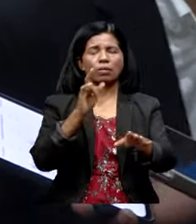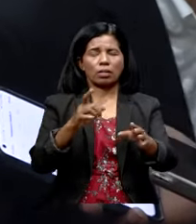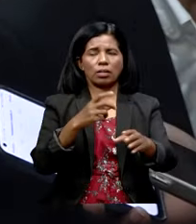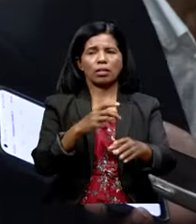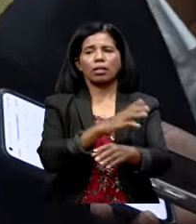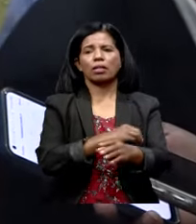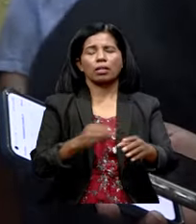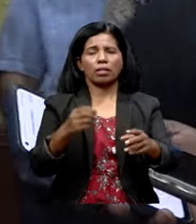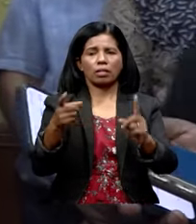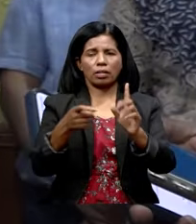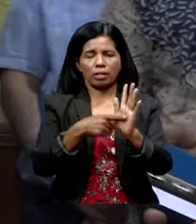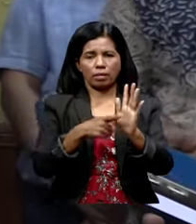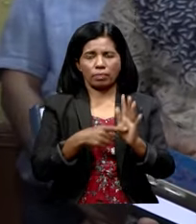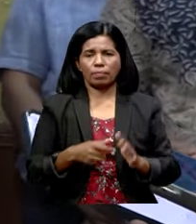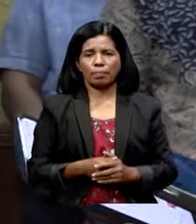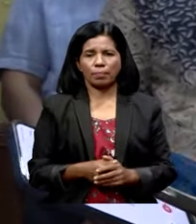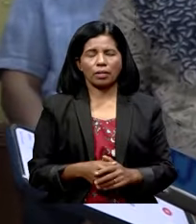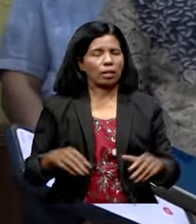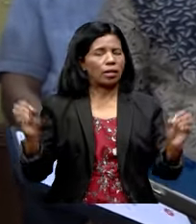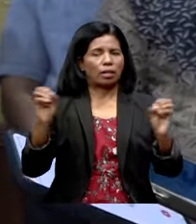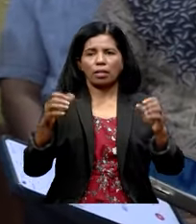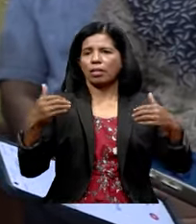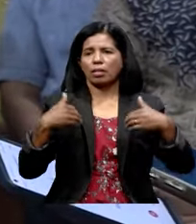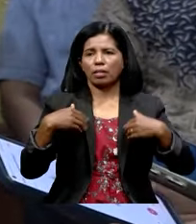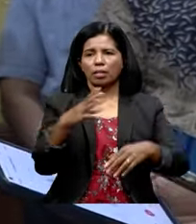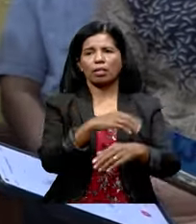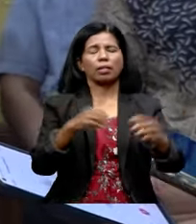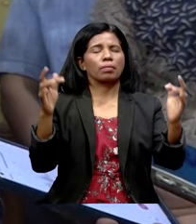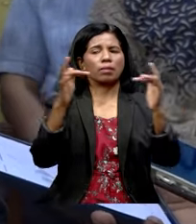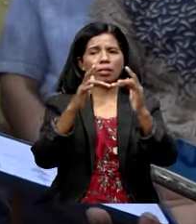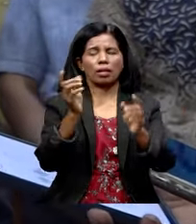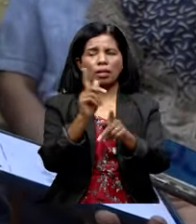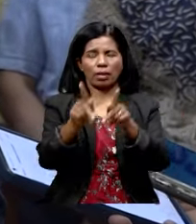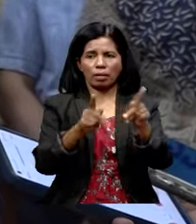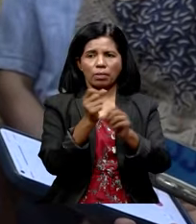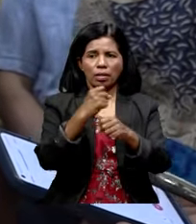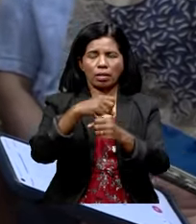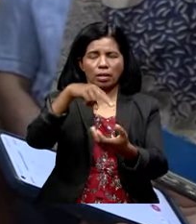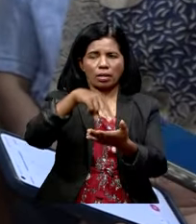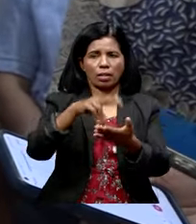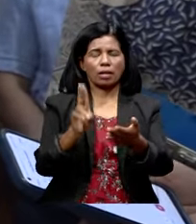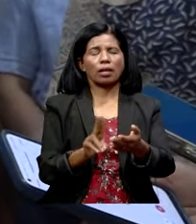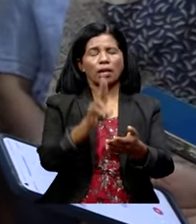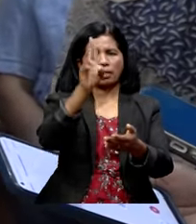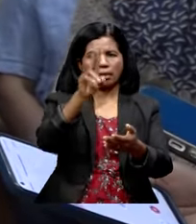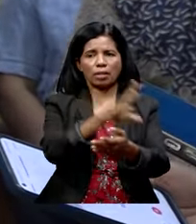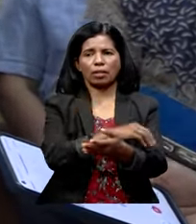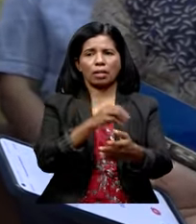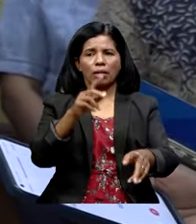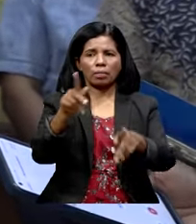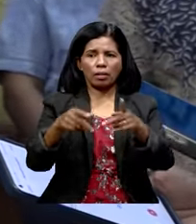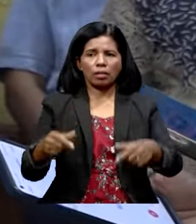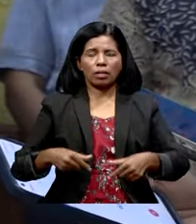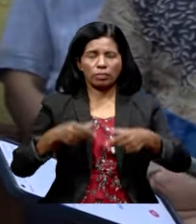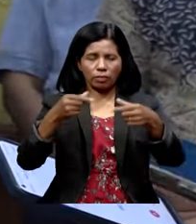radiação. Lá é. Nela osbe, microwave, sirabe, maribe. As ne idene em comunidade fornia